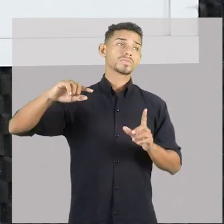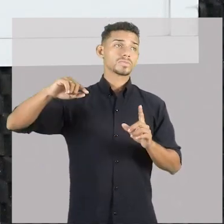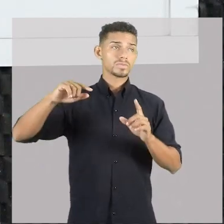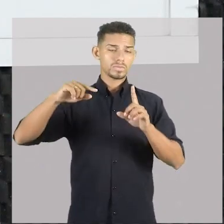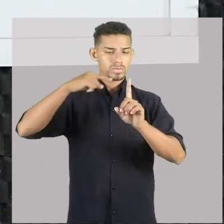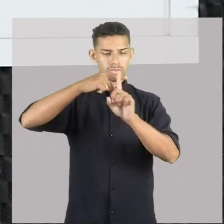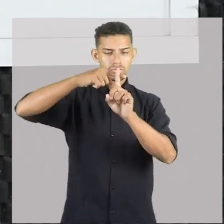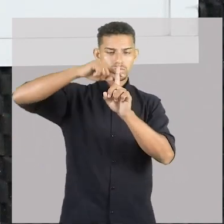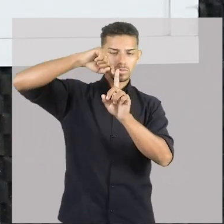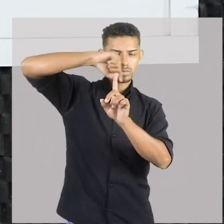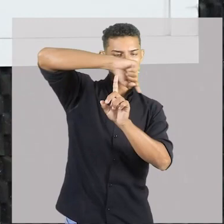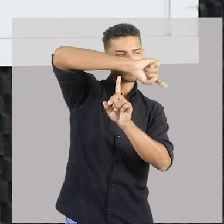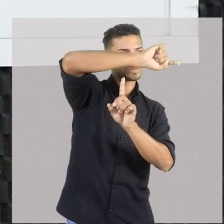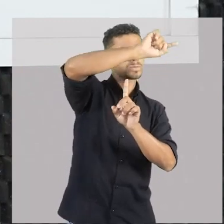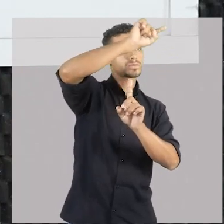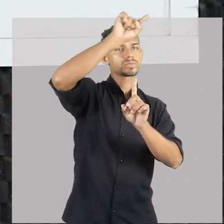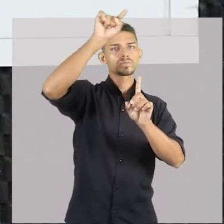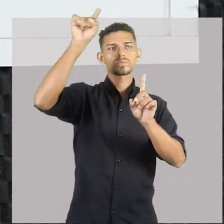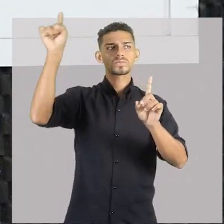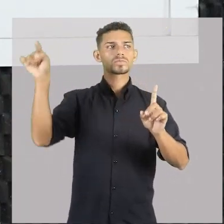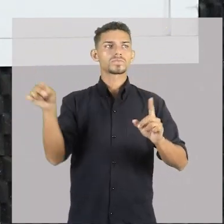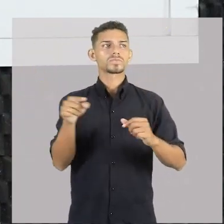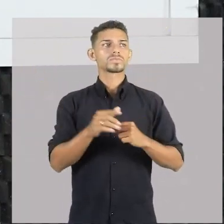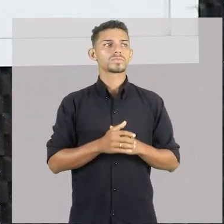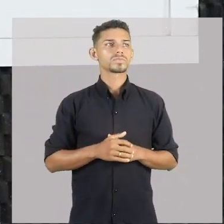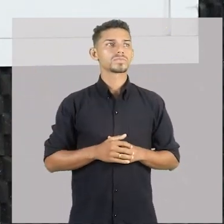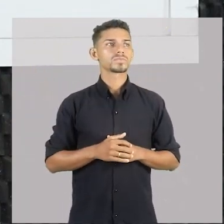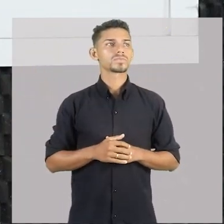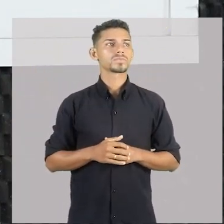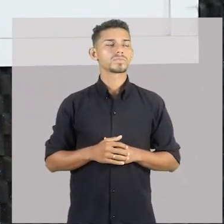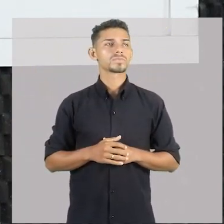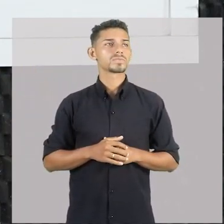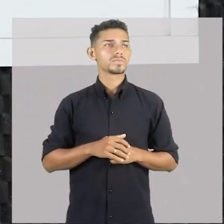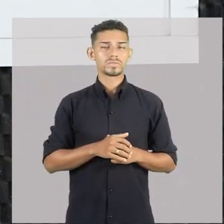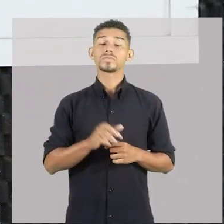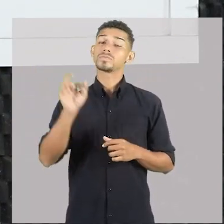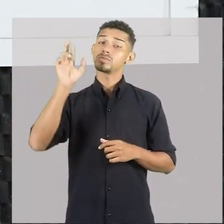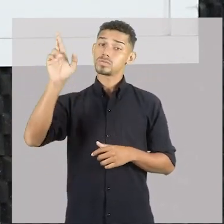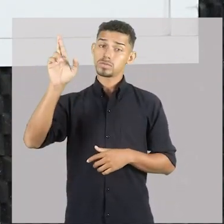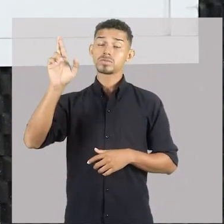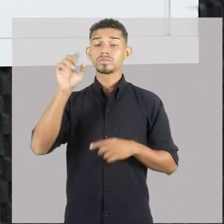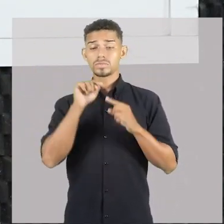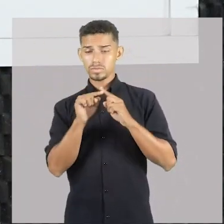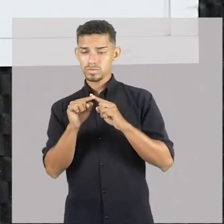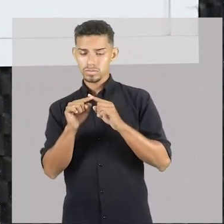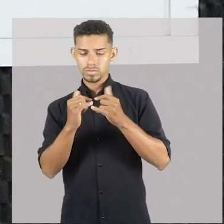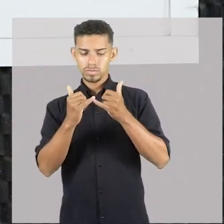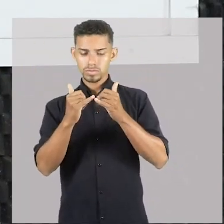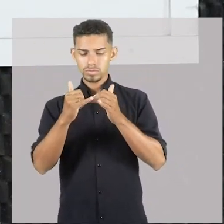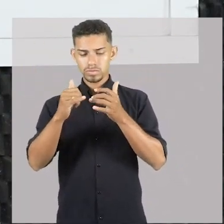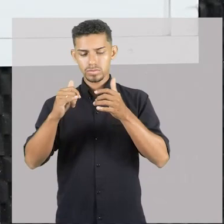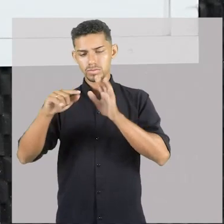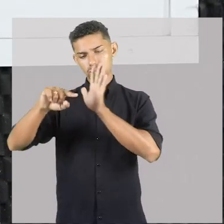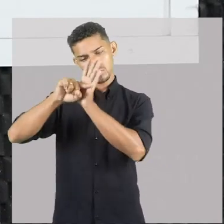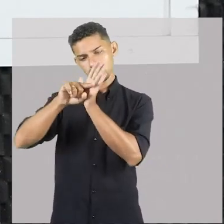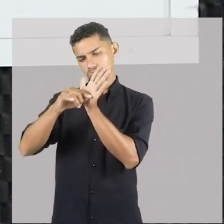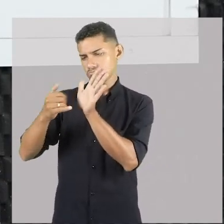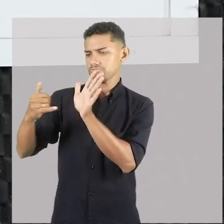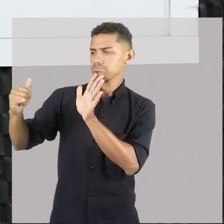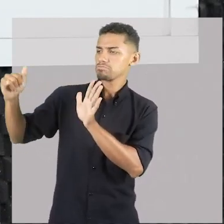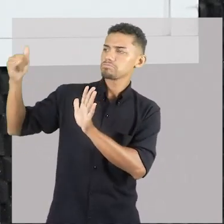polo positivo para o polo negativo. O real de cargas negativas do polo negativo para o polo positivo.